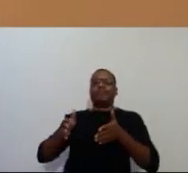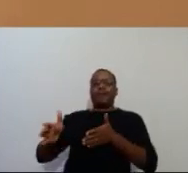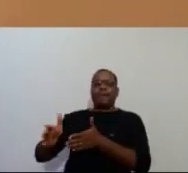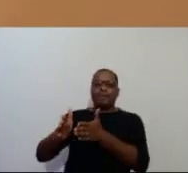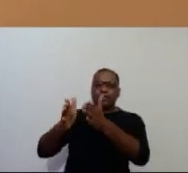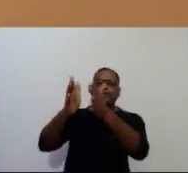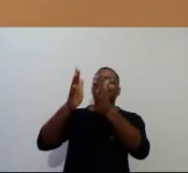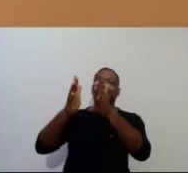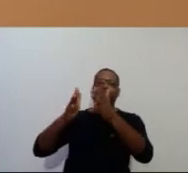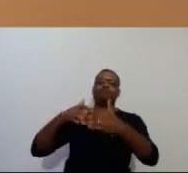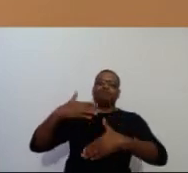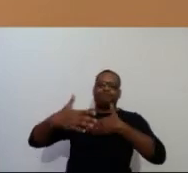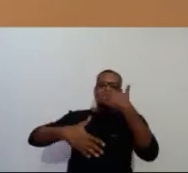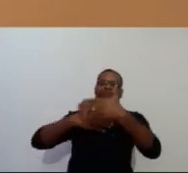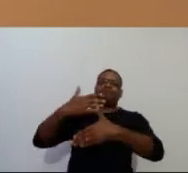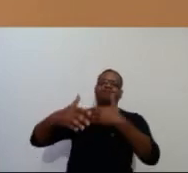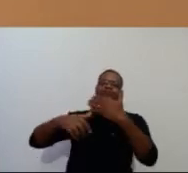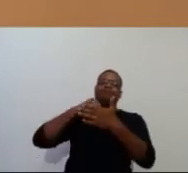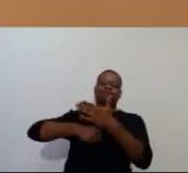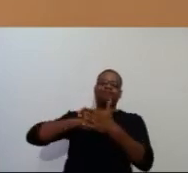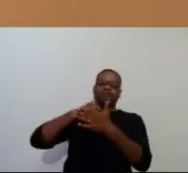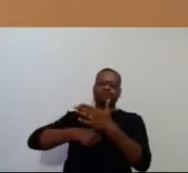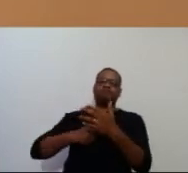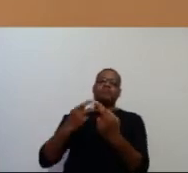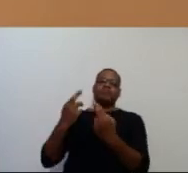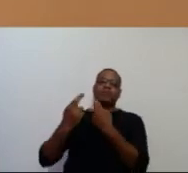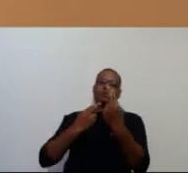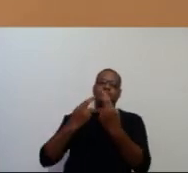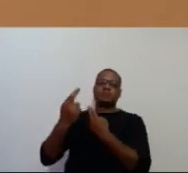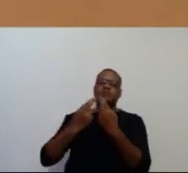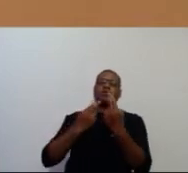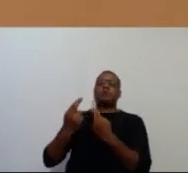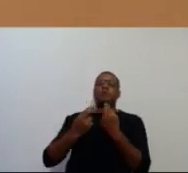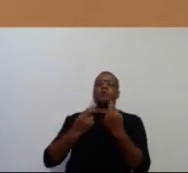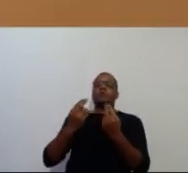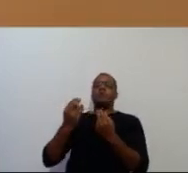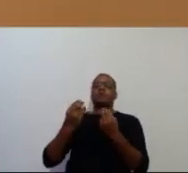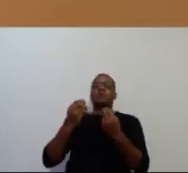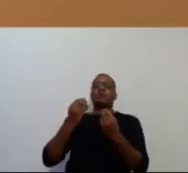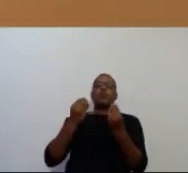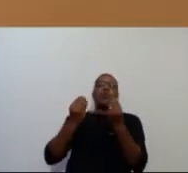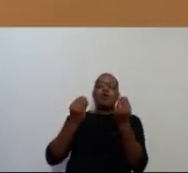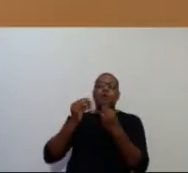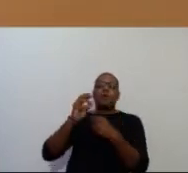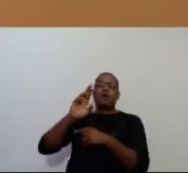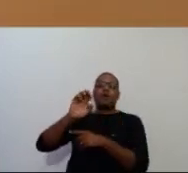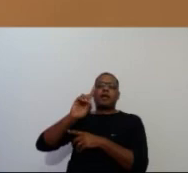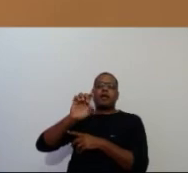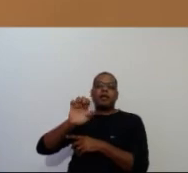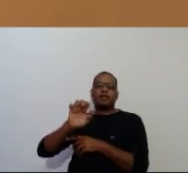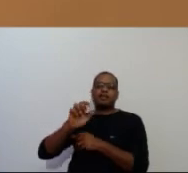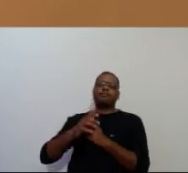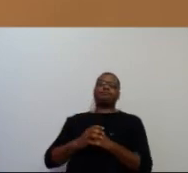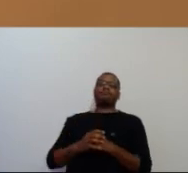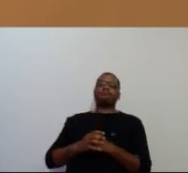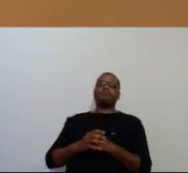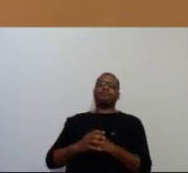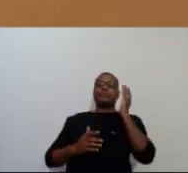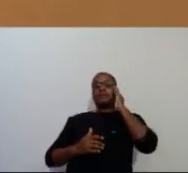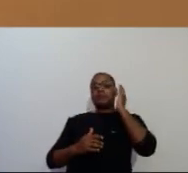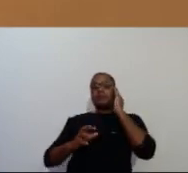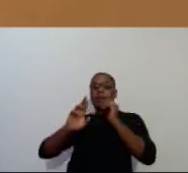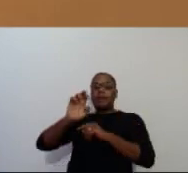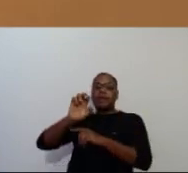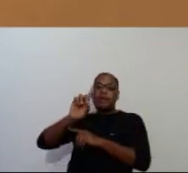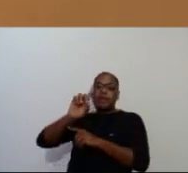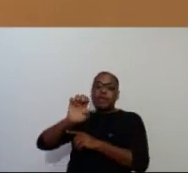para trilhar com relação a essa forma de rede, né? Porque essa forma de rede, ela